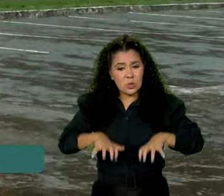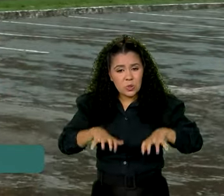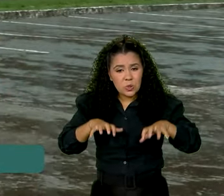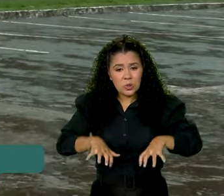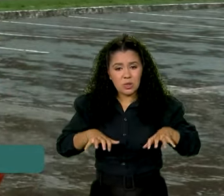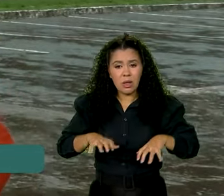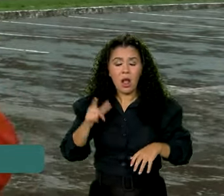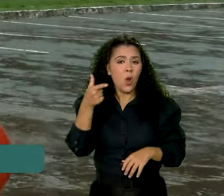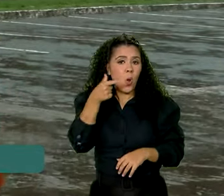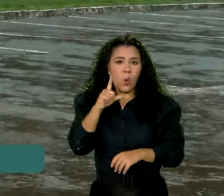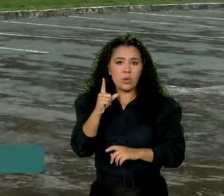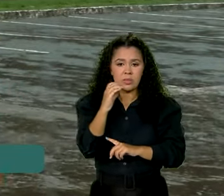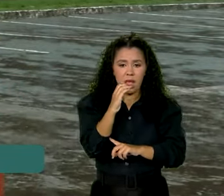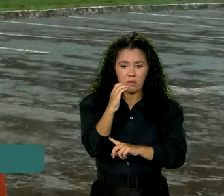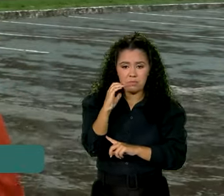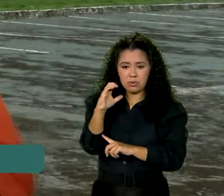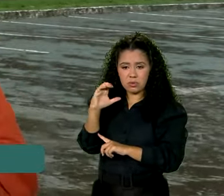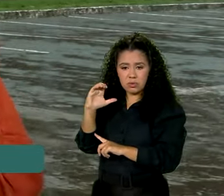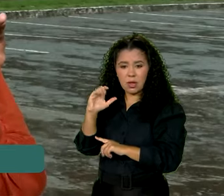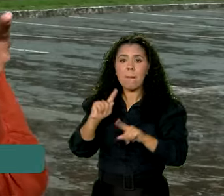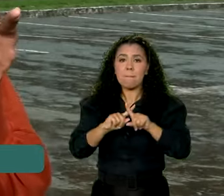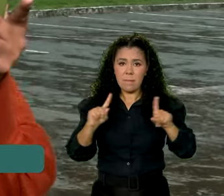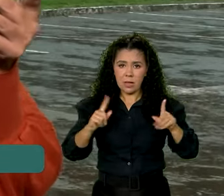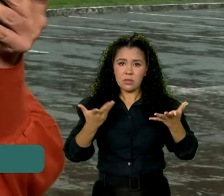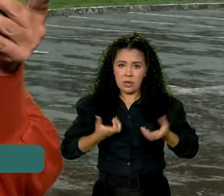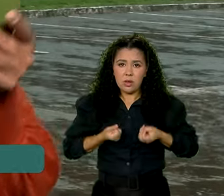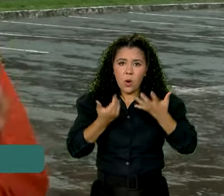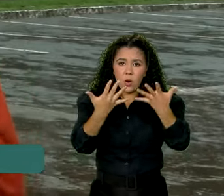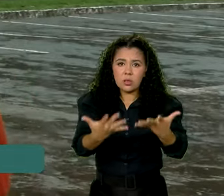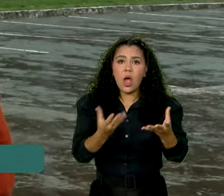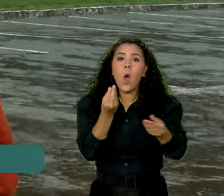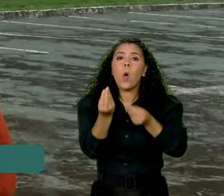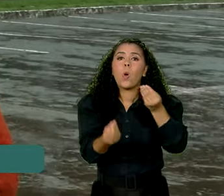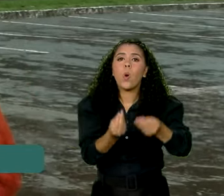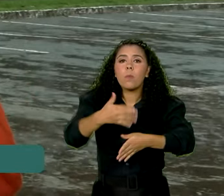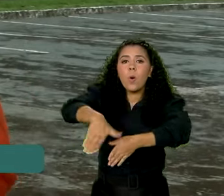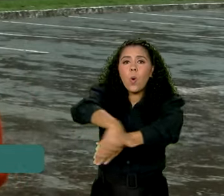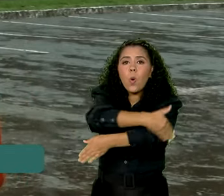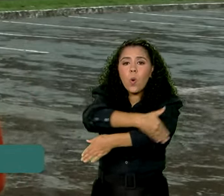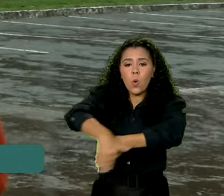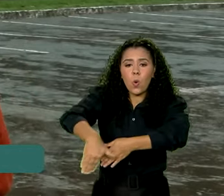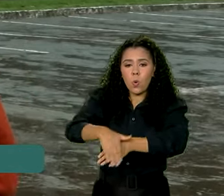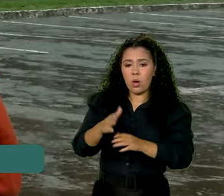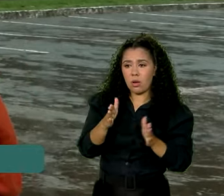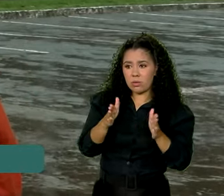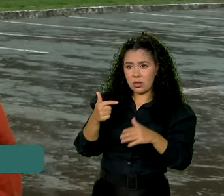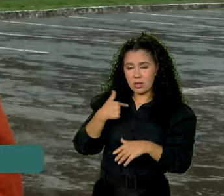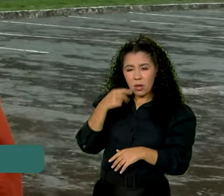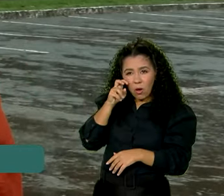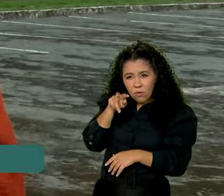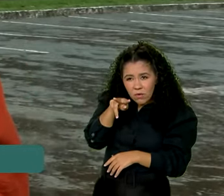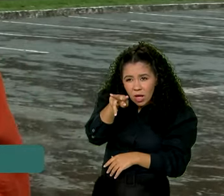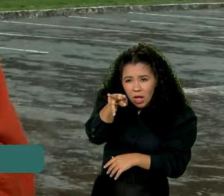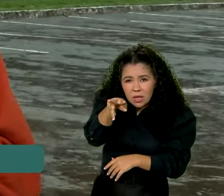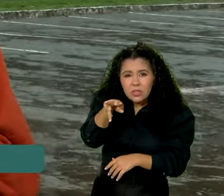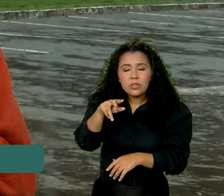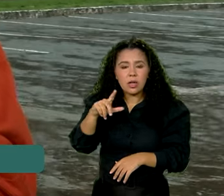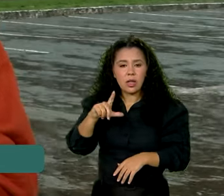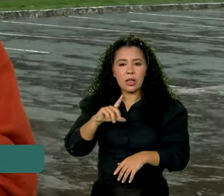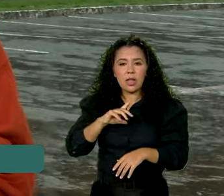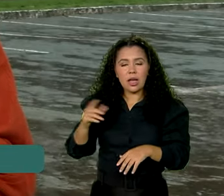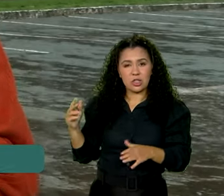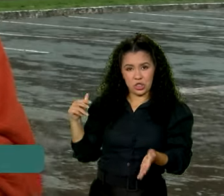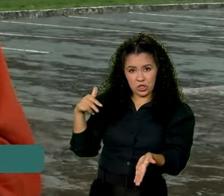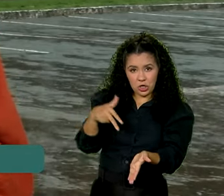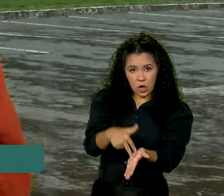consegue virar a câmera agora, mas eu vou contar para vocês a situação na rua ali de trás, no meu campo de visão. A gente chegou, tem mais ou menos uma